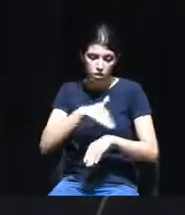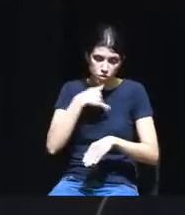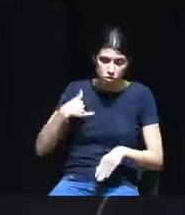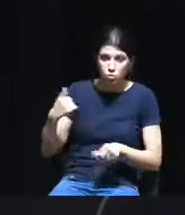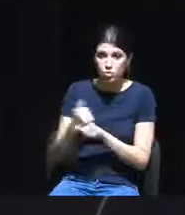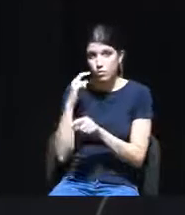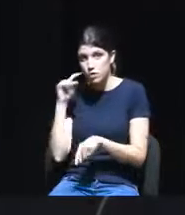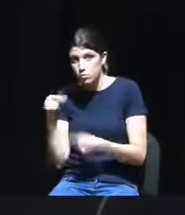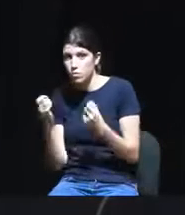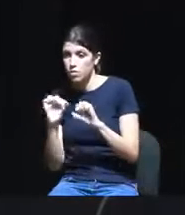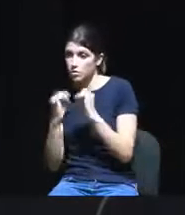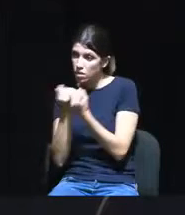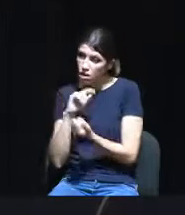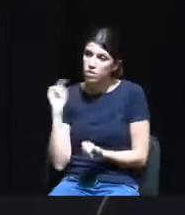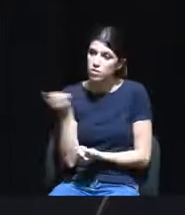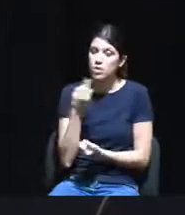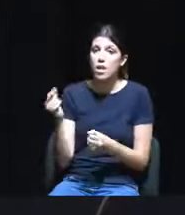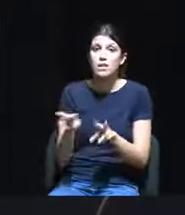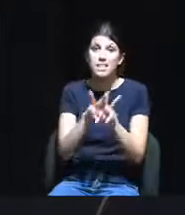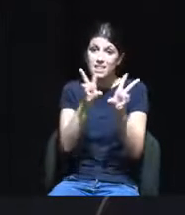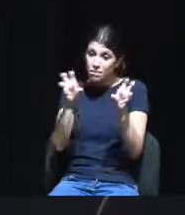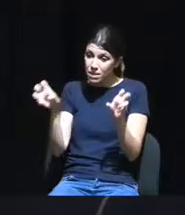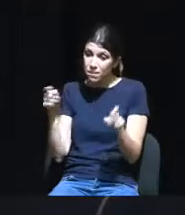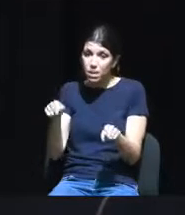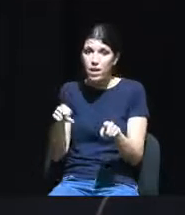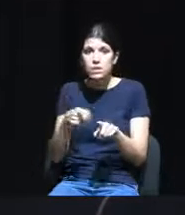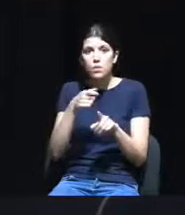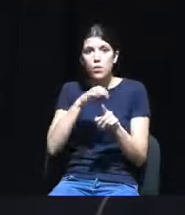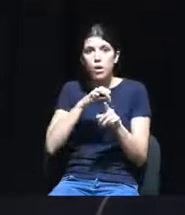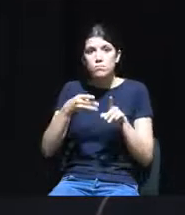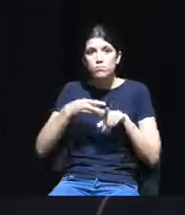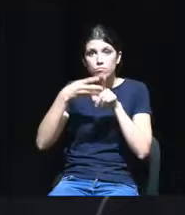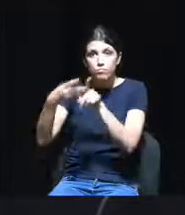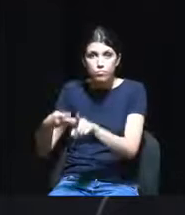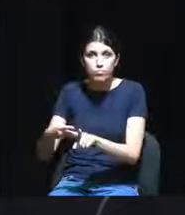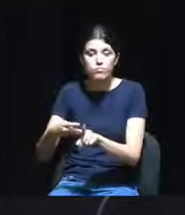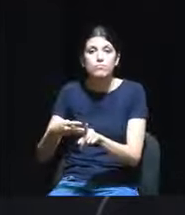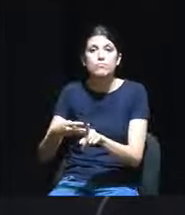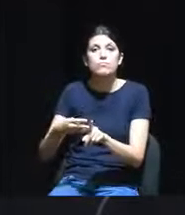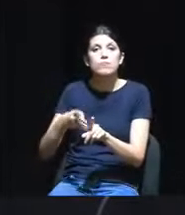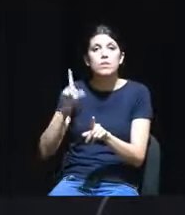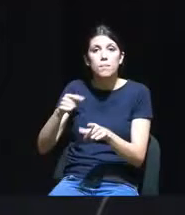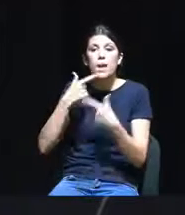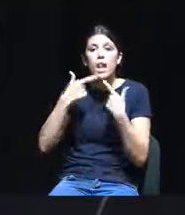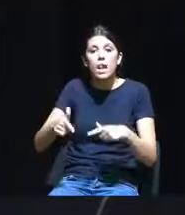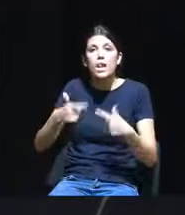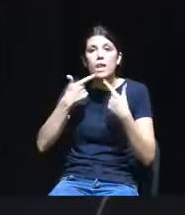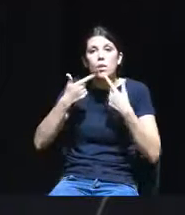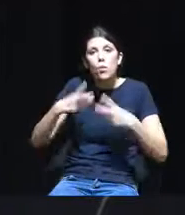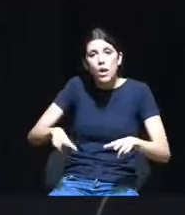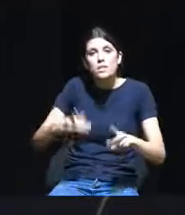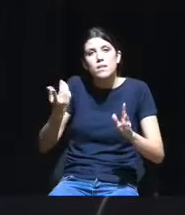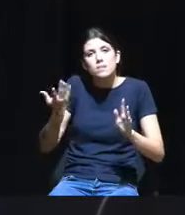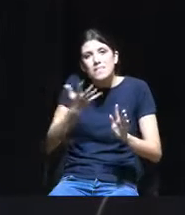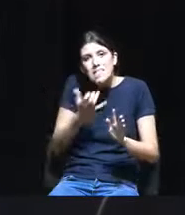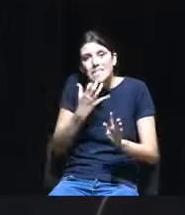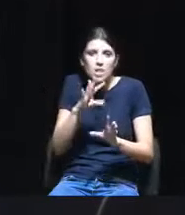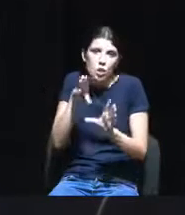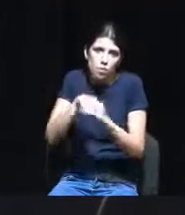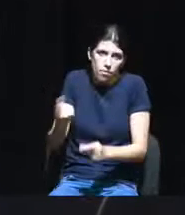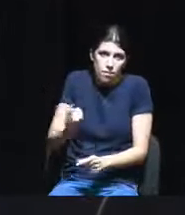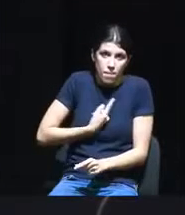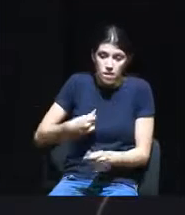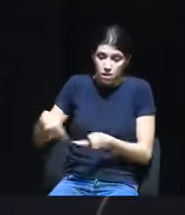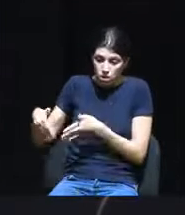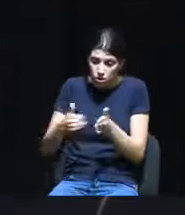e da sociedade em geral para as questões específicas de pessoas LGBTQIA+, incluindo no uso de linguagem inclusiva. Para continuar